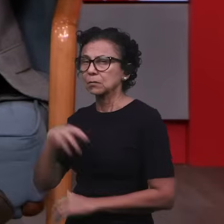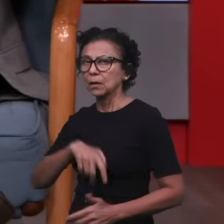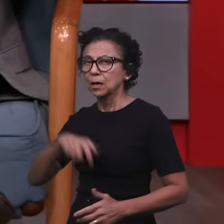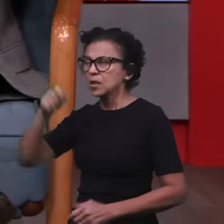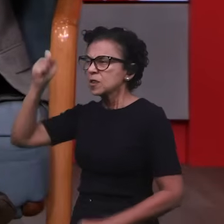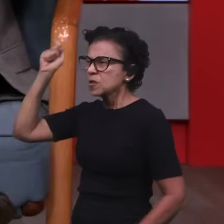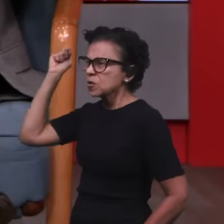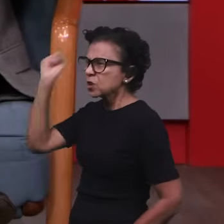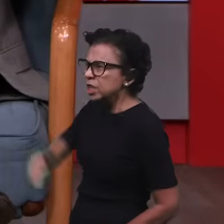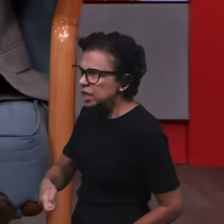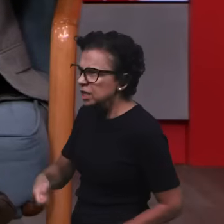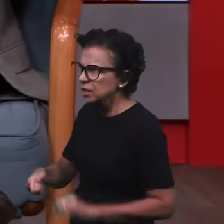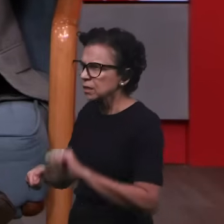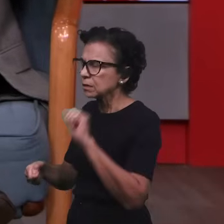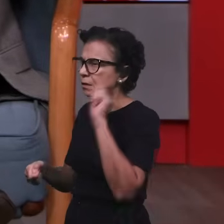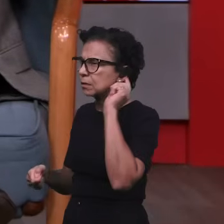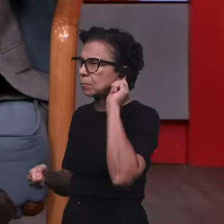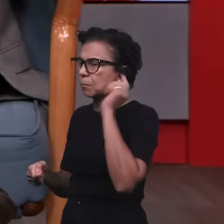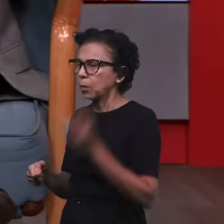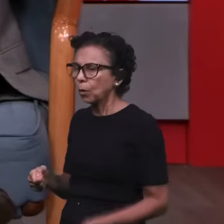Qual